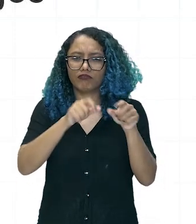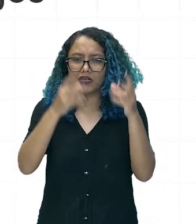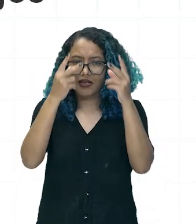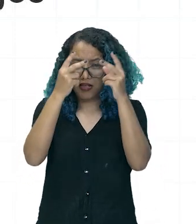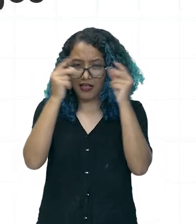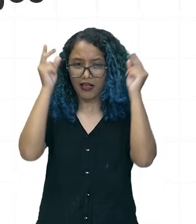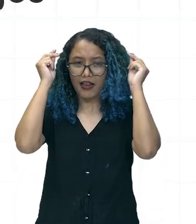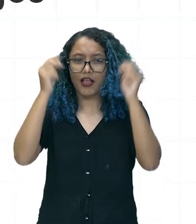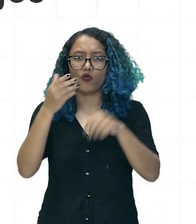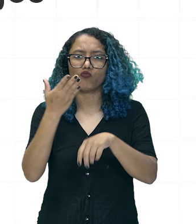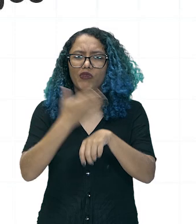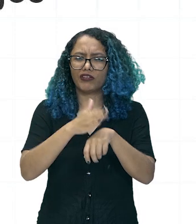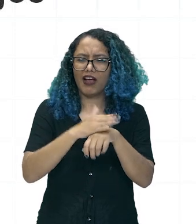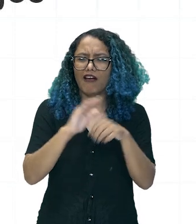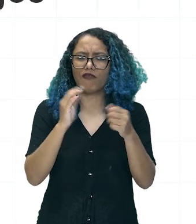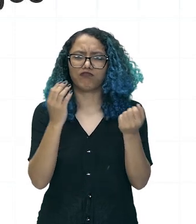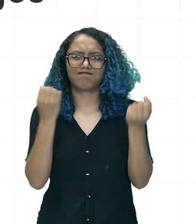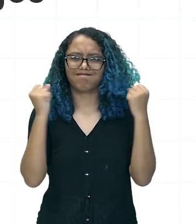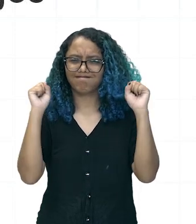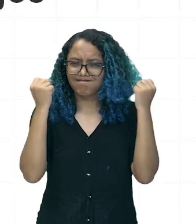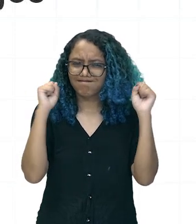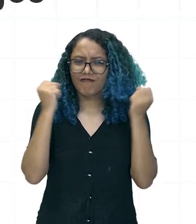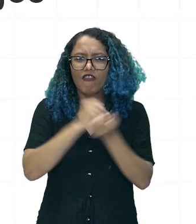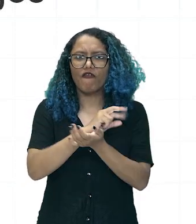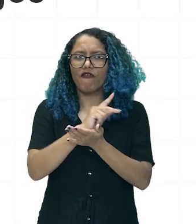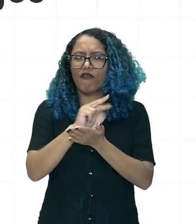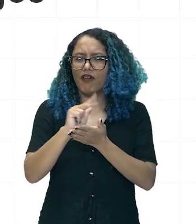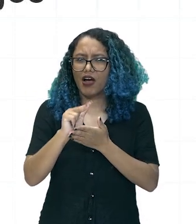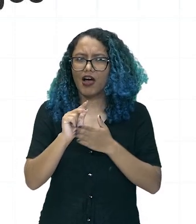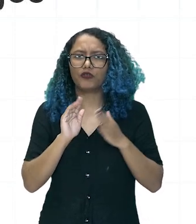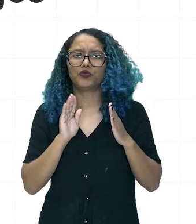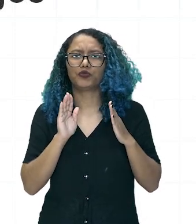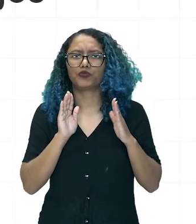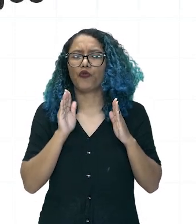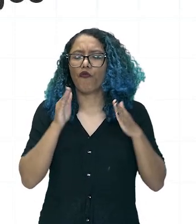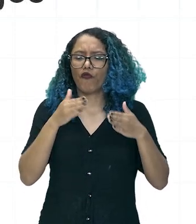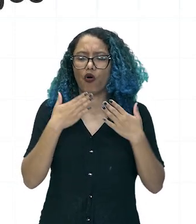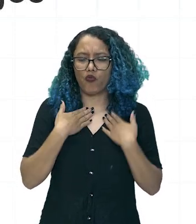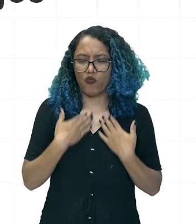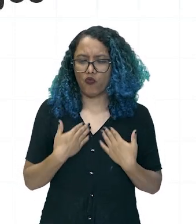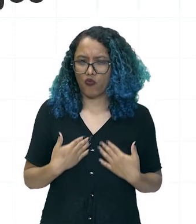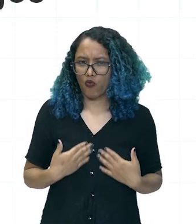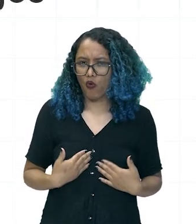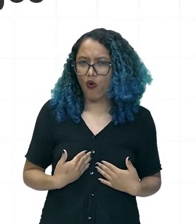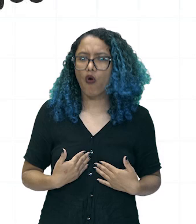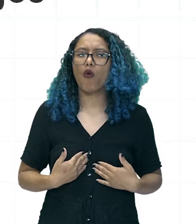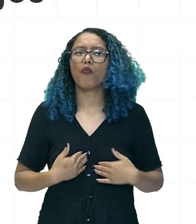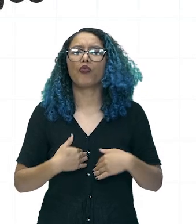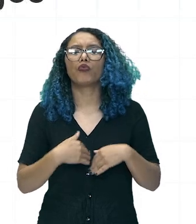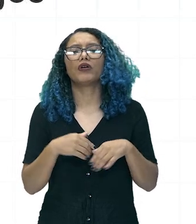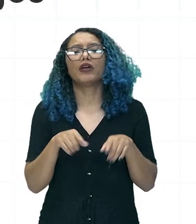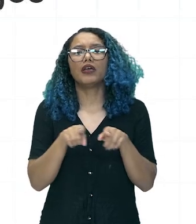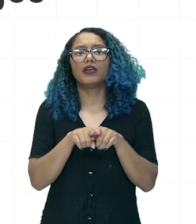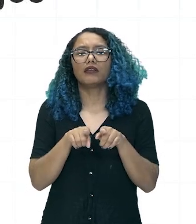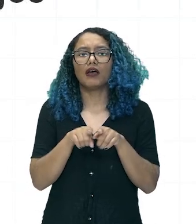ela significa. Muito bem. A palavra ginástica vem do grego